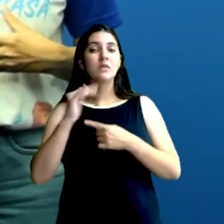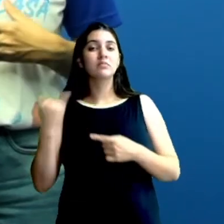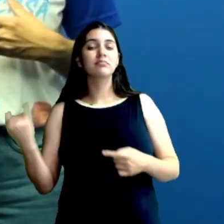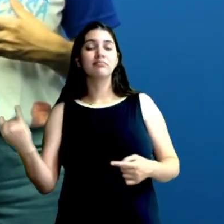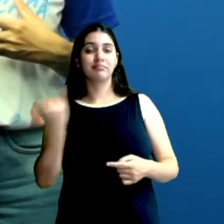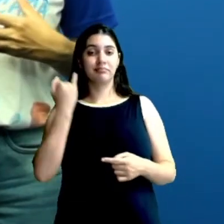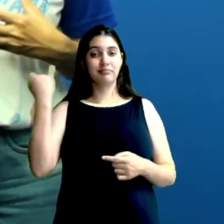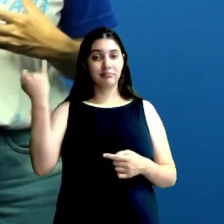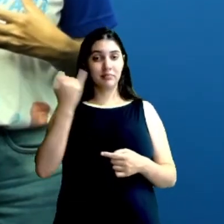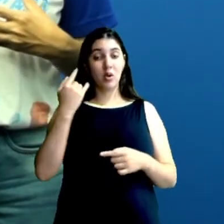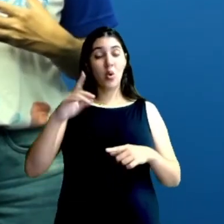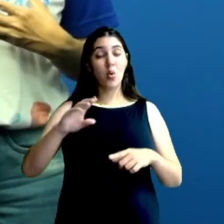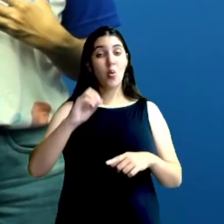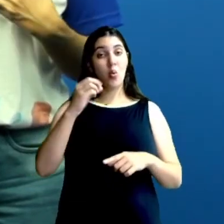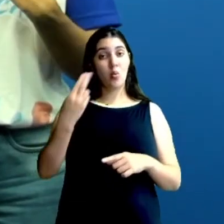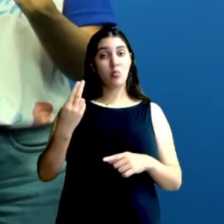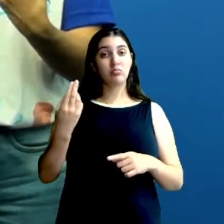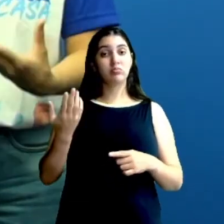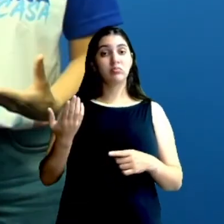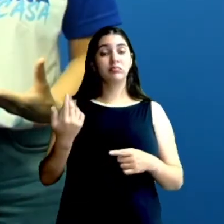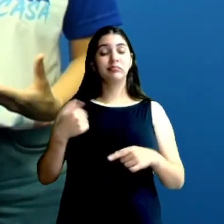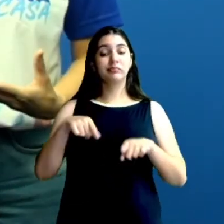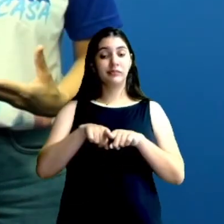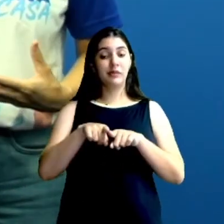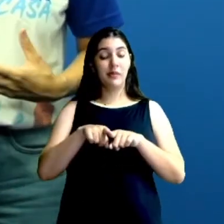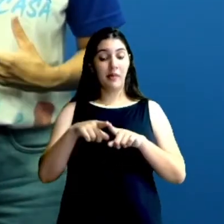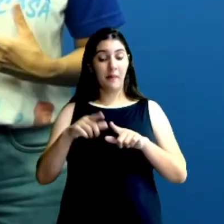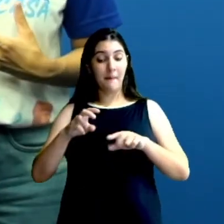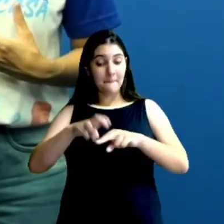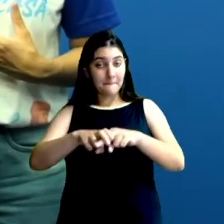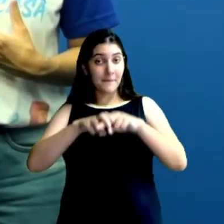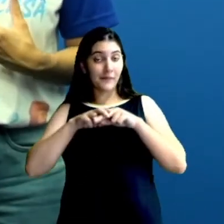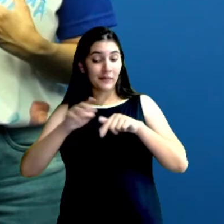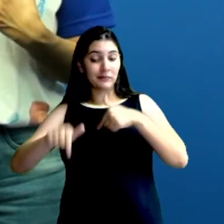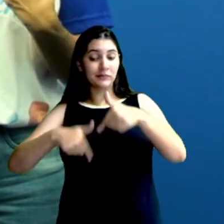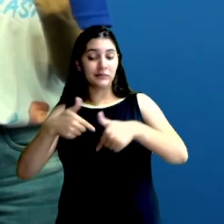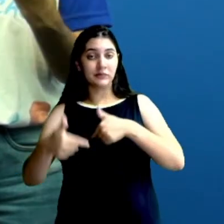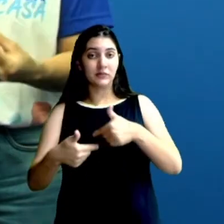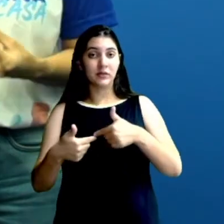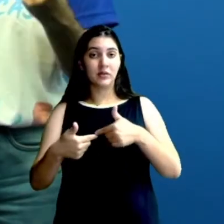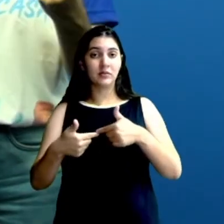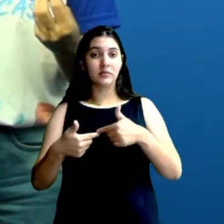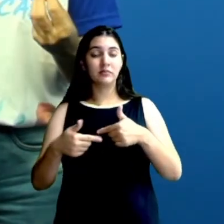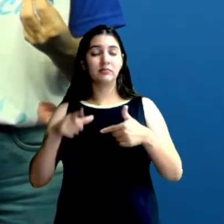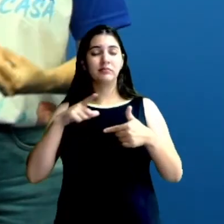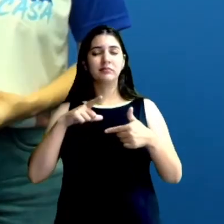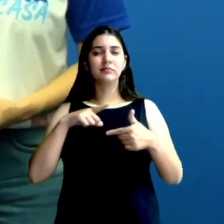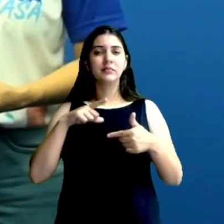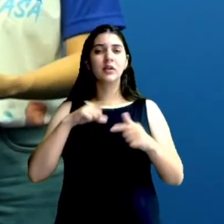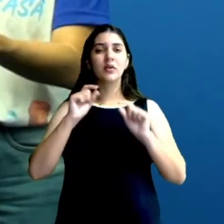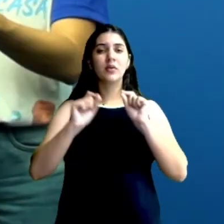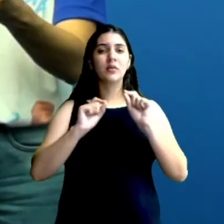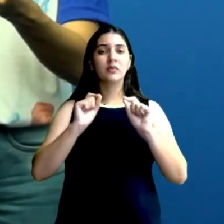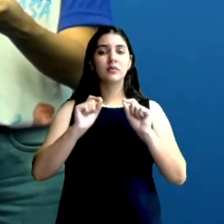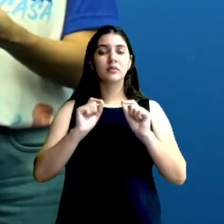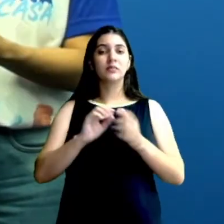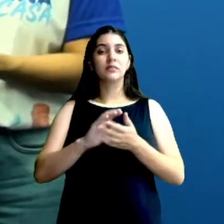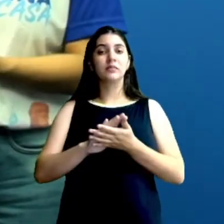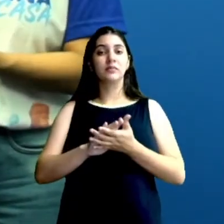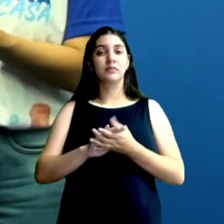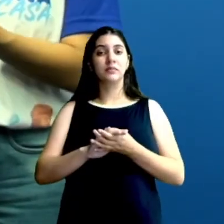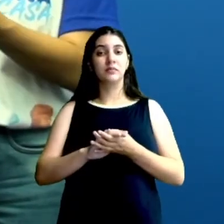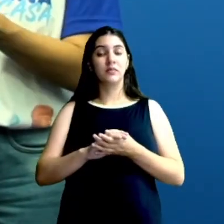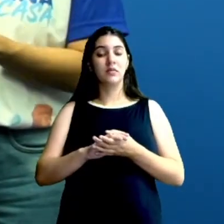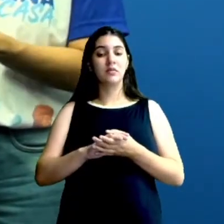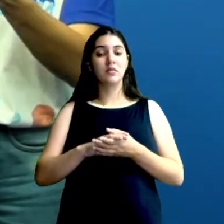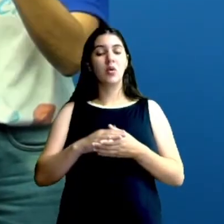importante ou para, através dele, se constituir ou